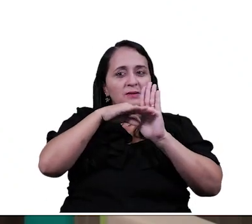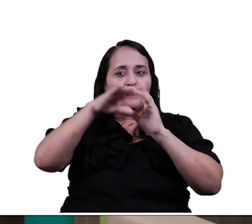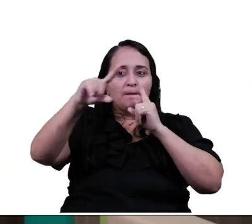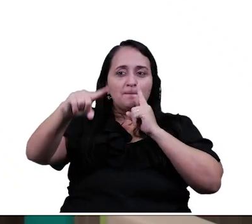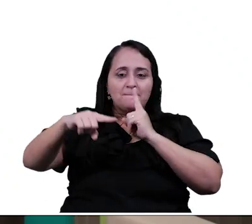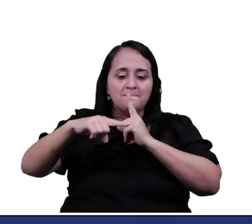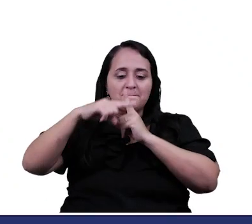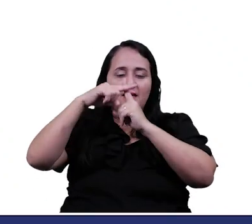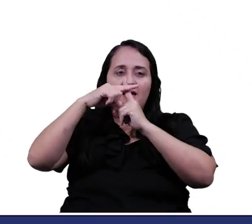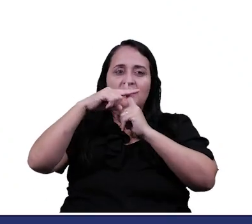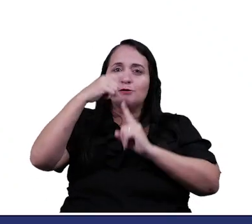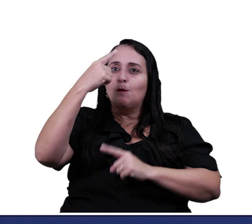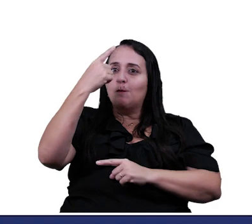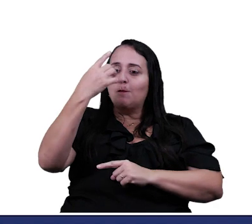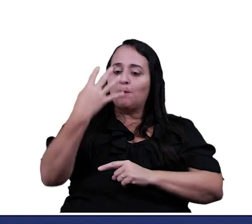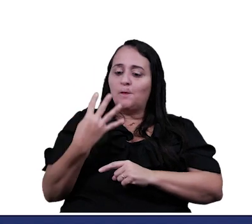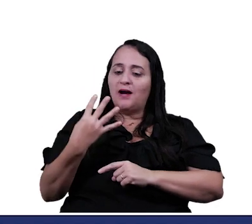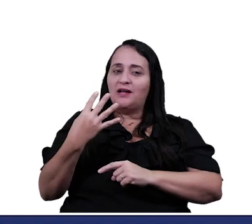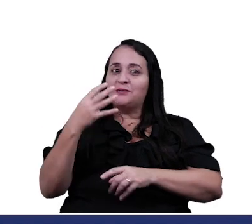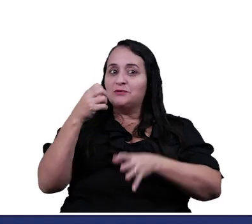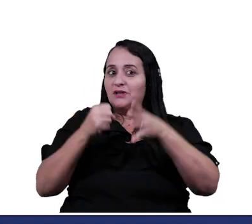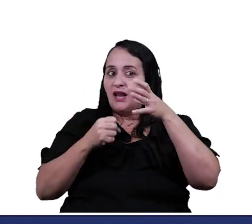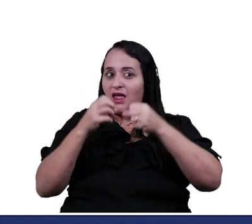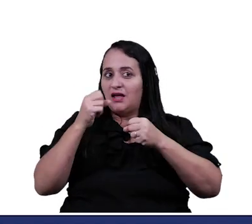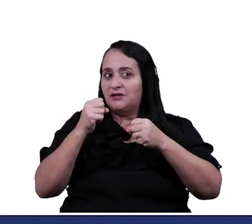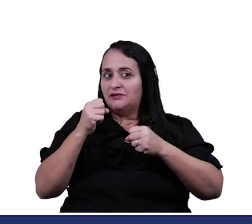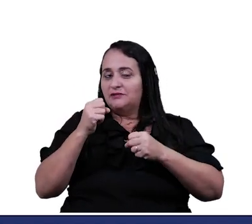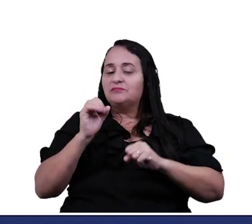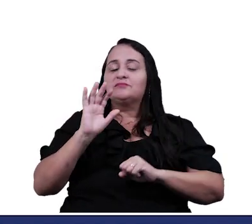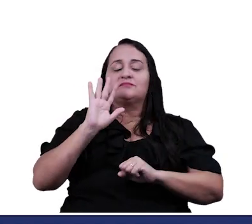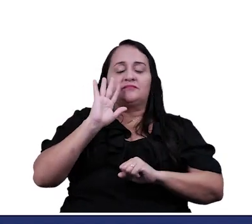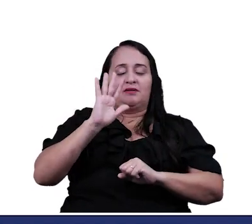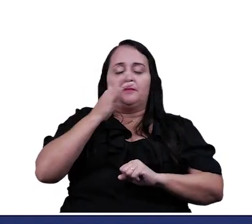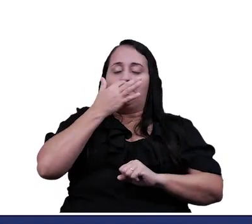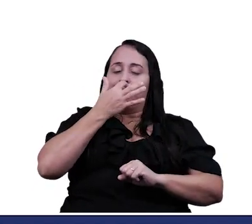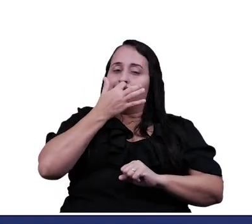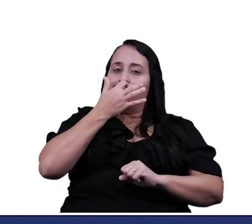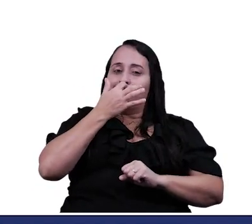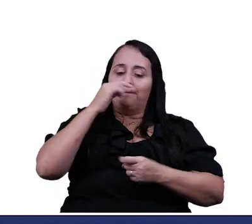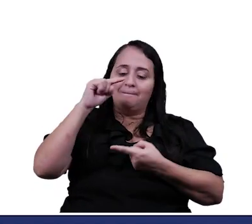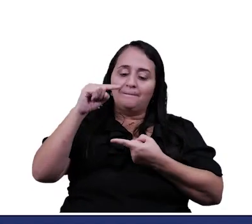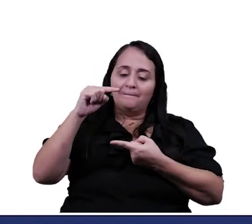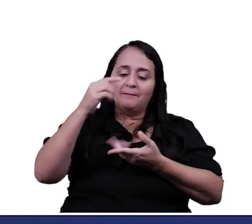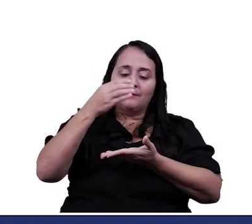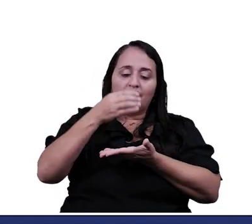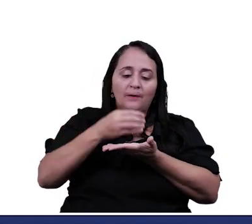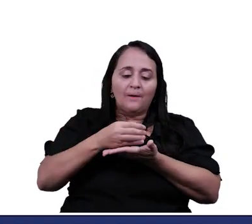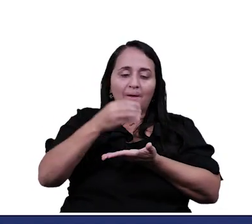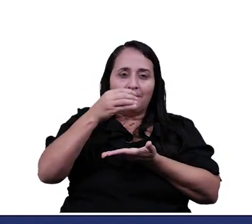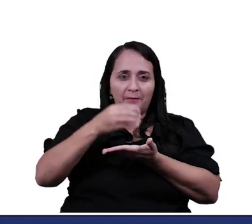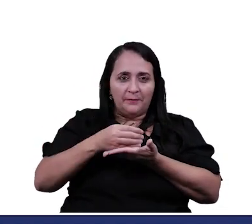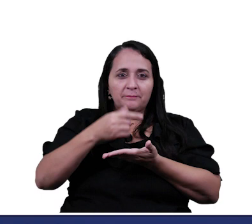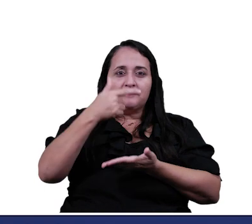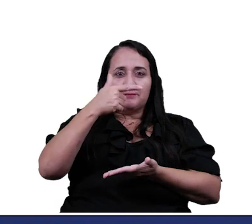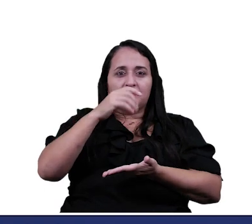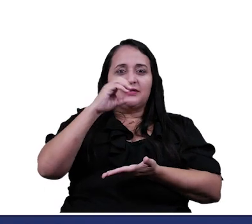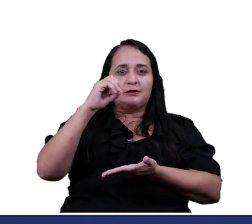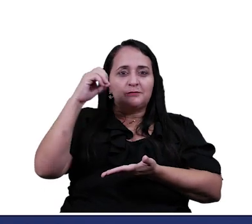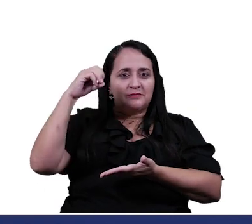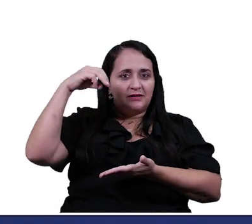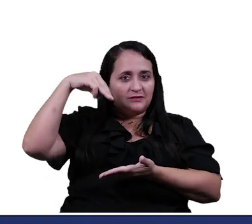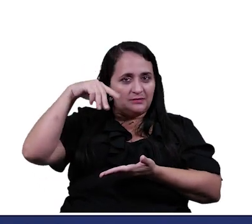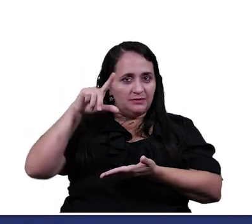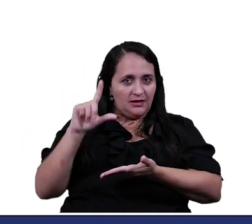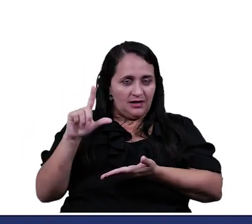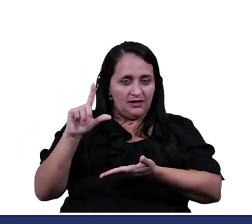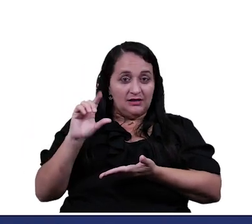quarto de leite. Então, esse copo é de 200 ml, que é o copo cheio. Se a gente entender que metade